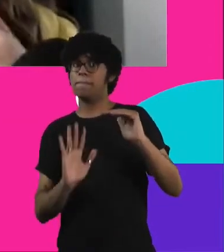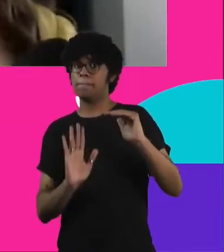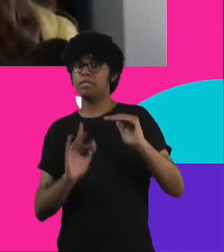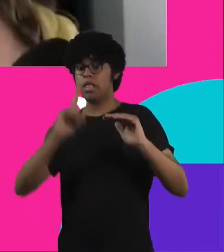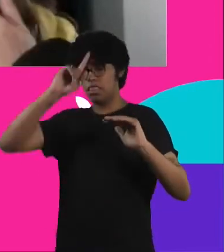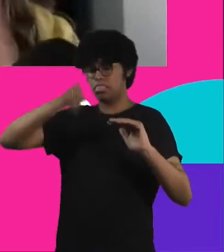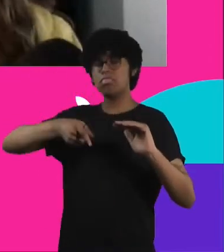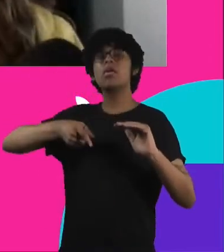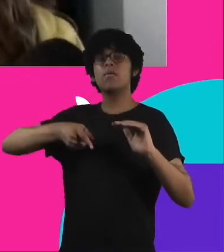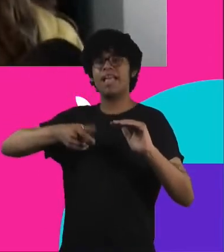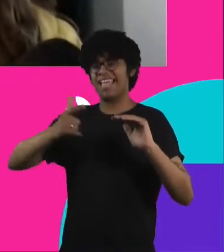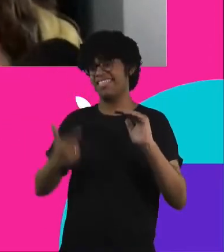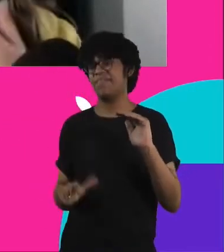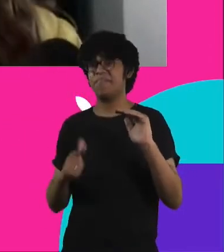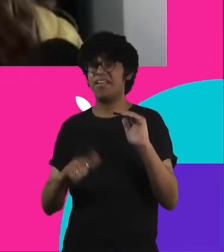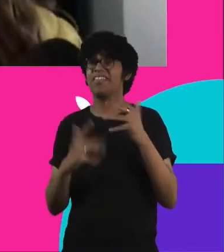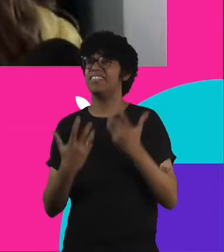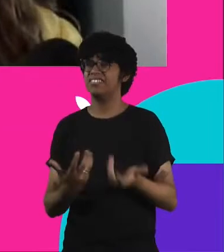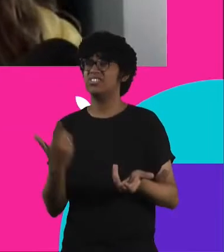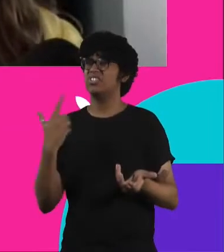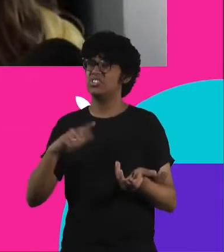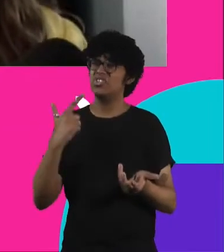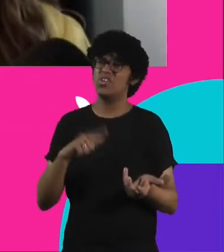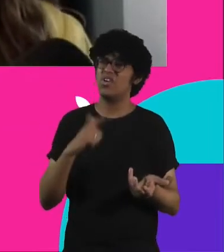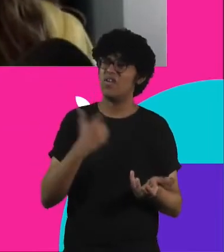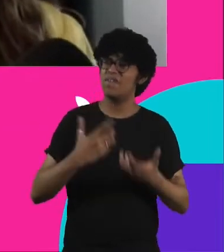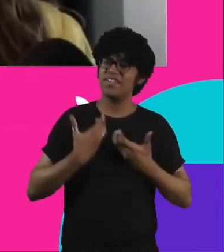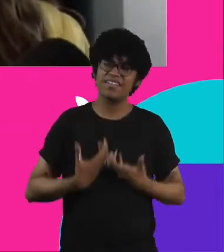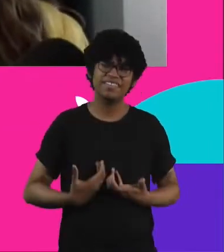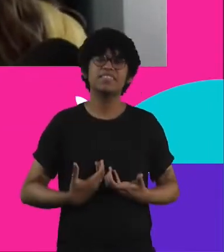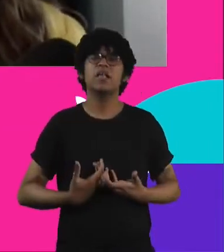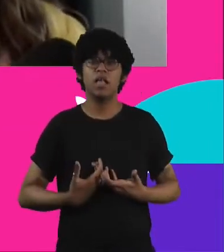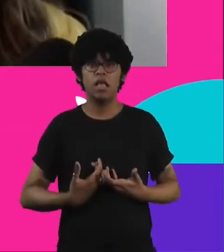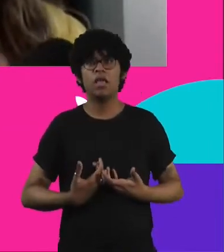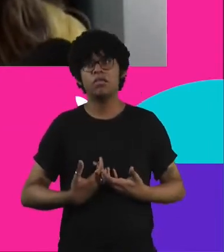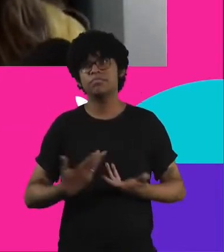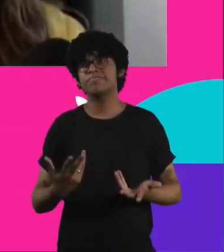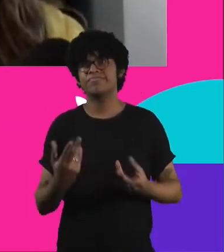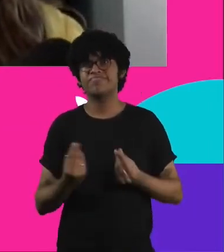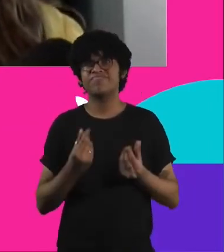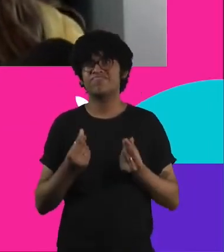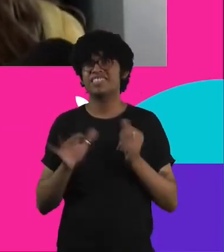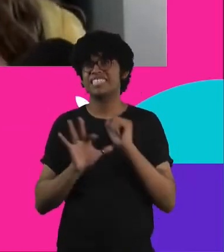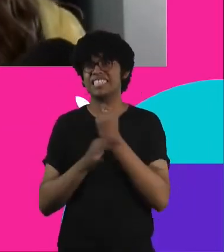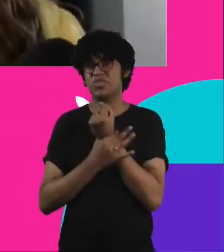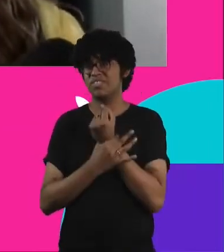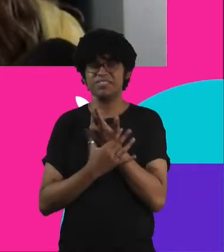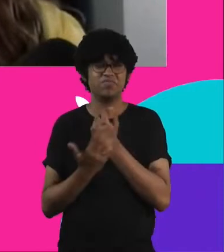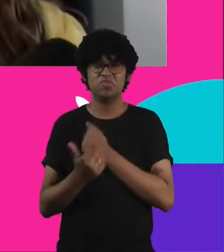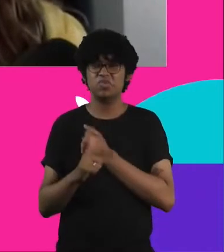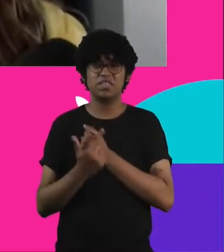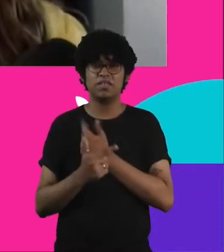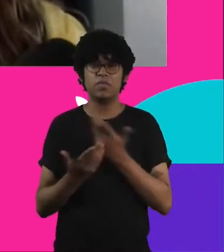tão repetitivas e tão maçantes e tão cansativas que causam uma certa insegurança jurídica. A pessoa que